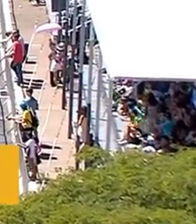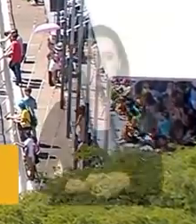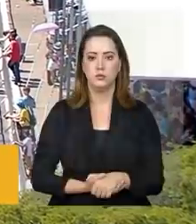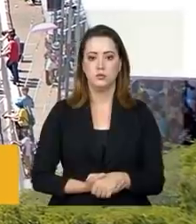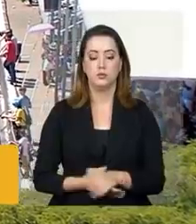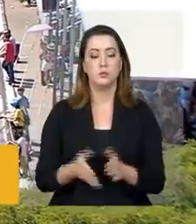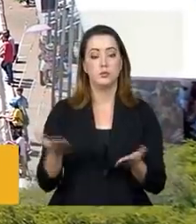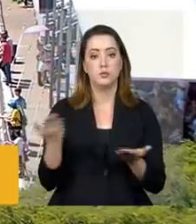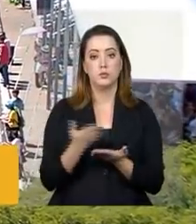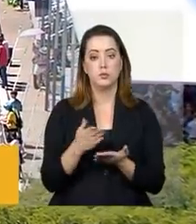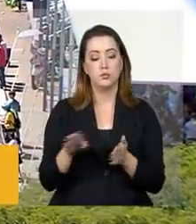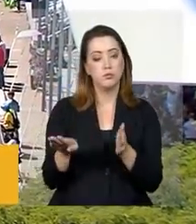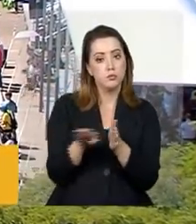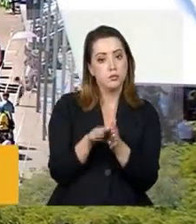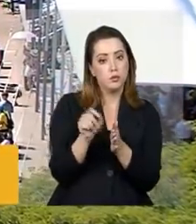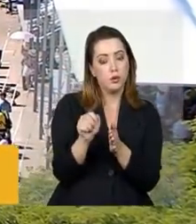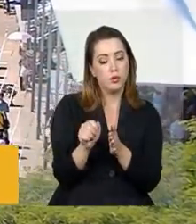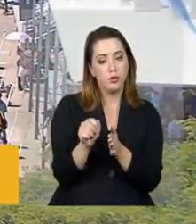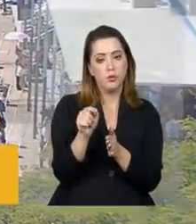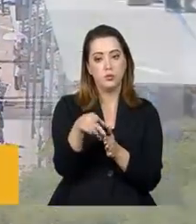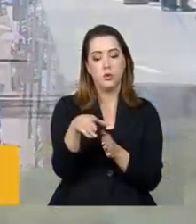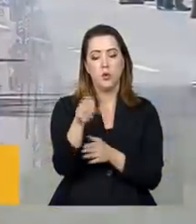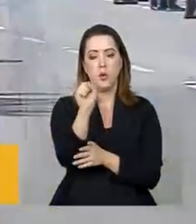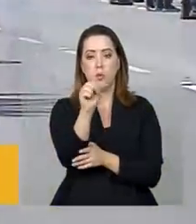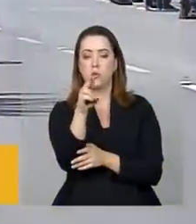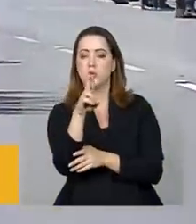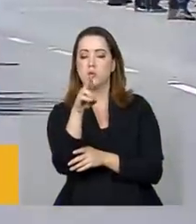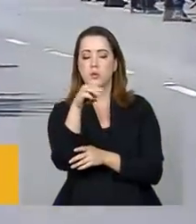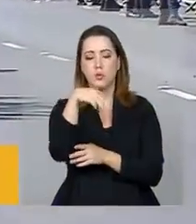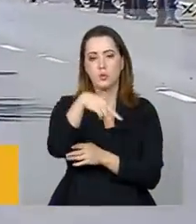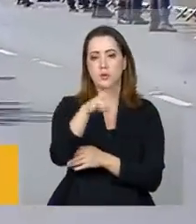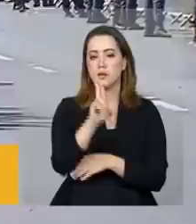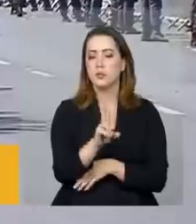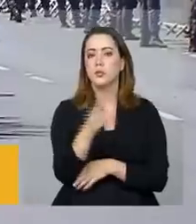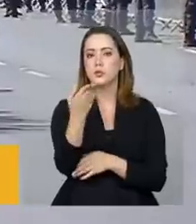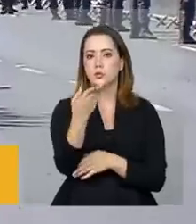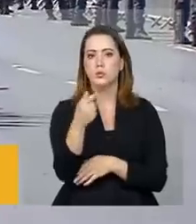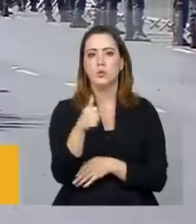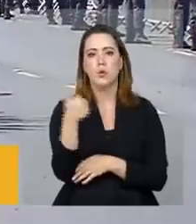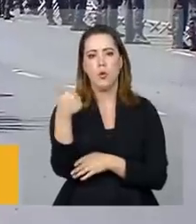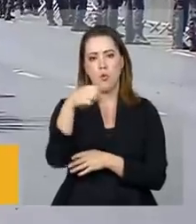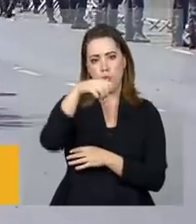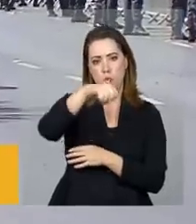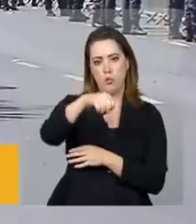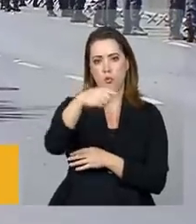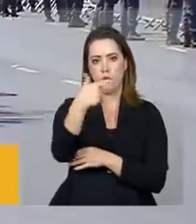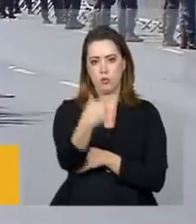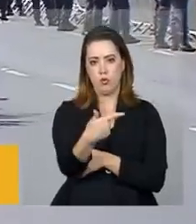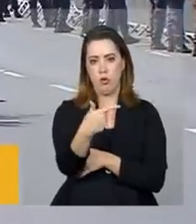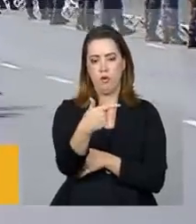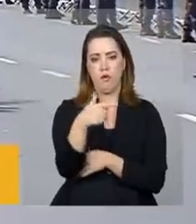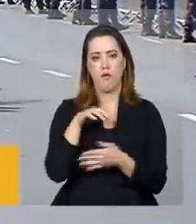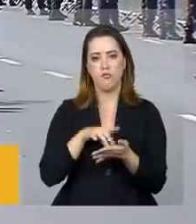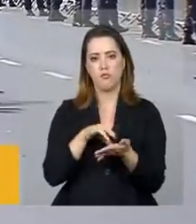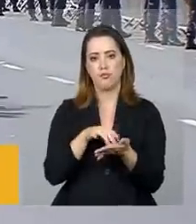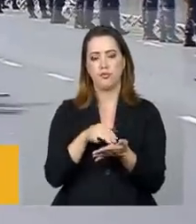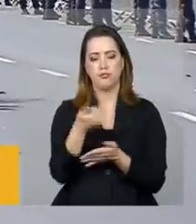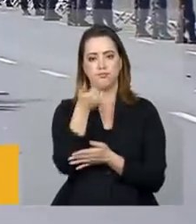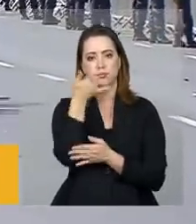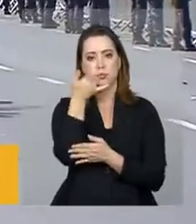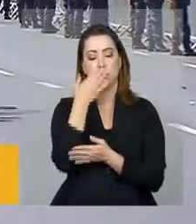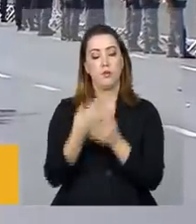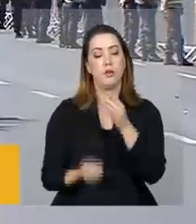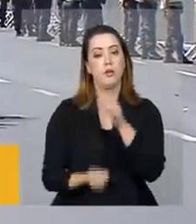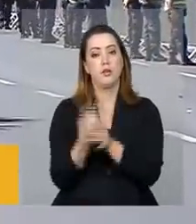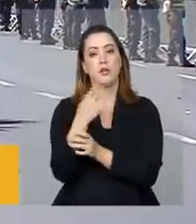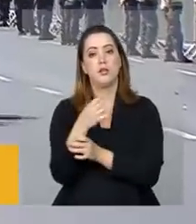Aproxima-se o Serviço de Atendimento Móvel de Urgência SAMU 192 do Distrito Federal. Foi criado